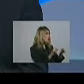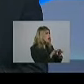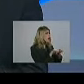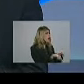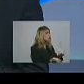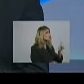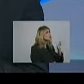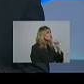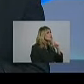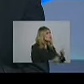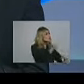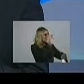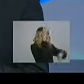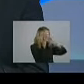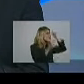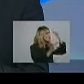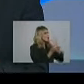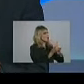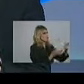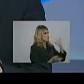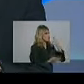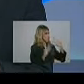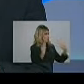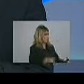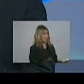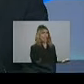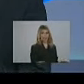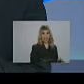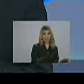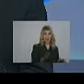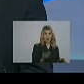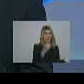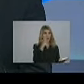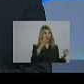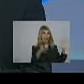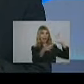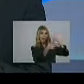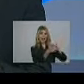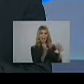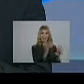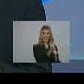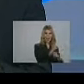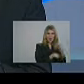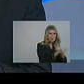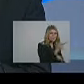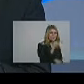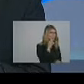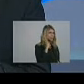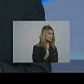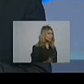mais criativo? Você falou no começo que o grande eixo de economia para você vai ser